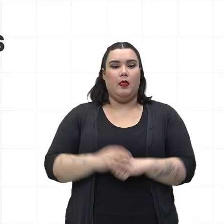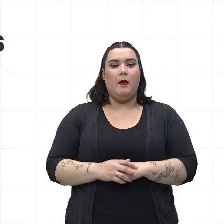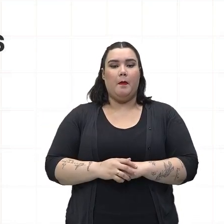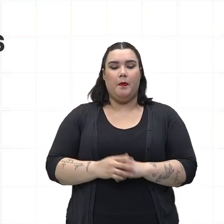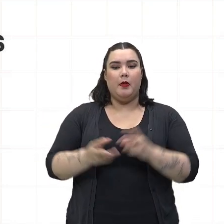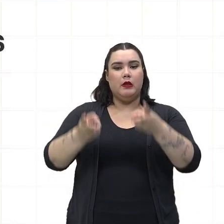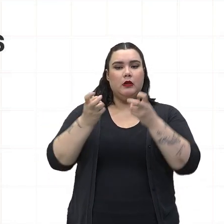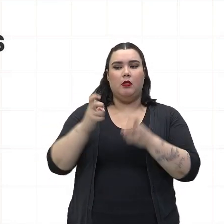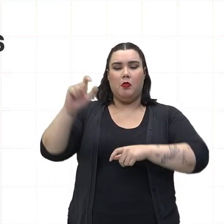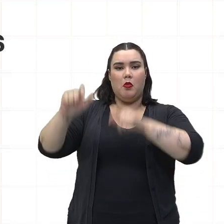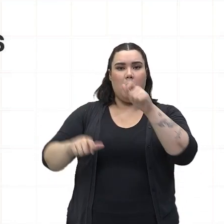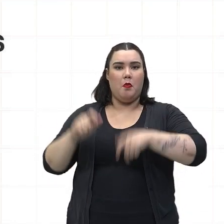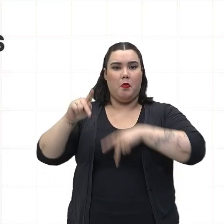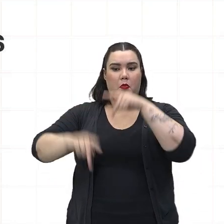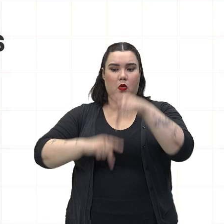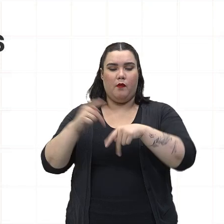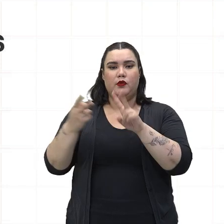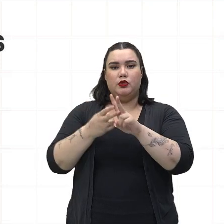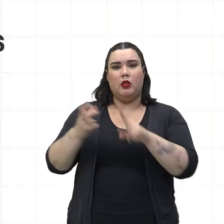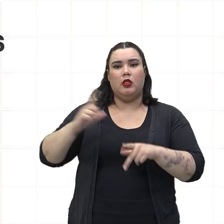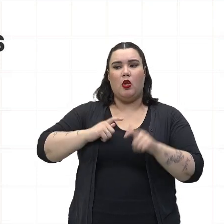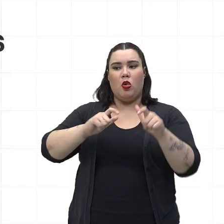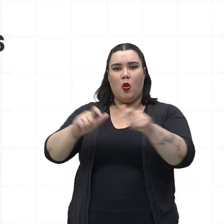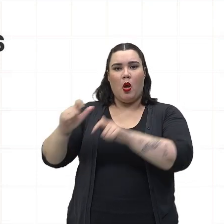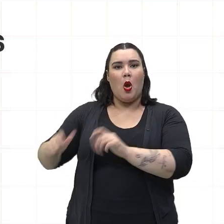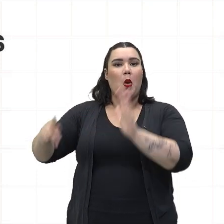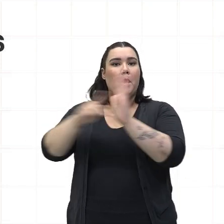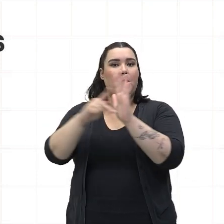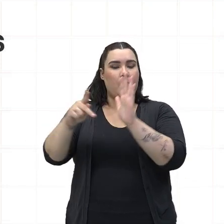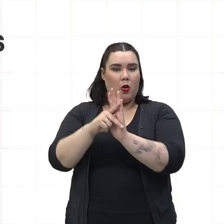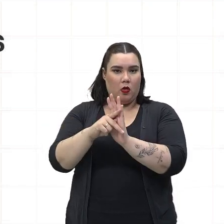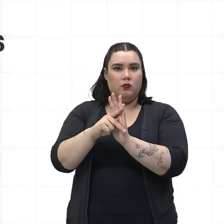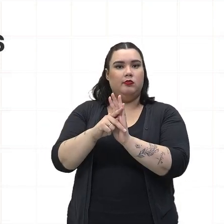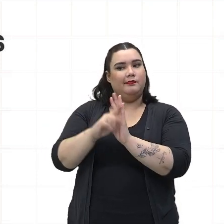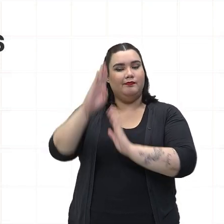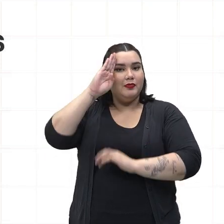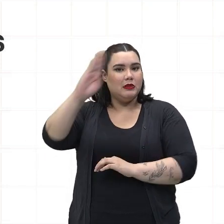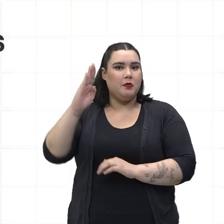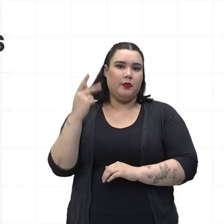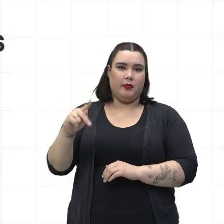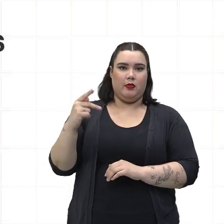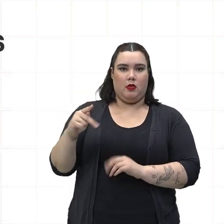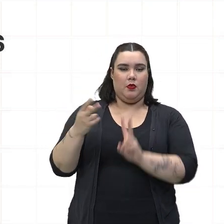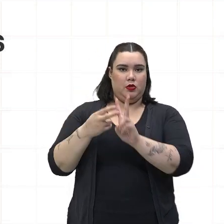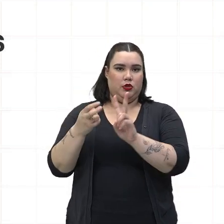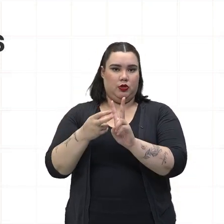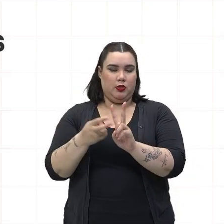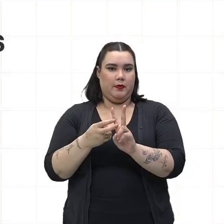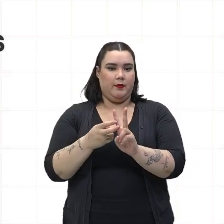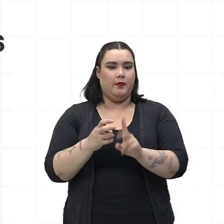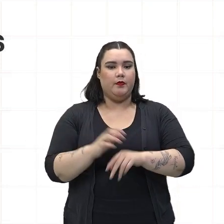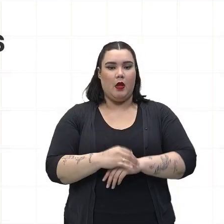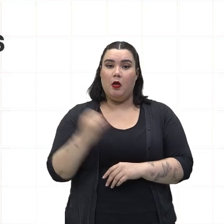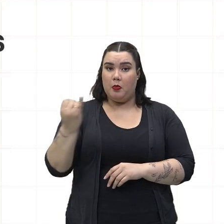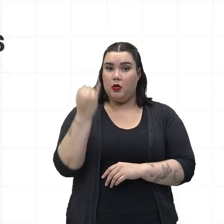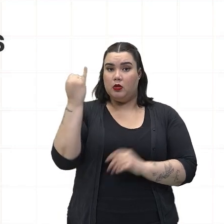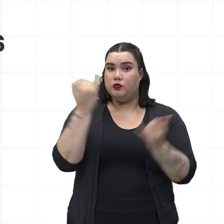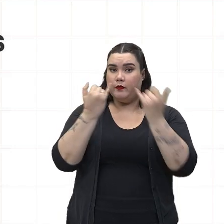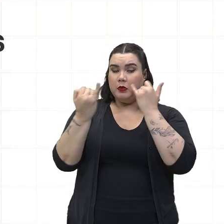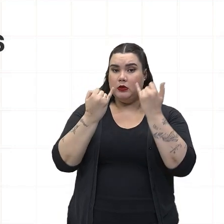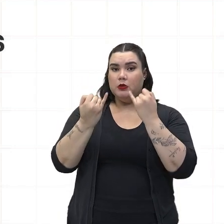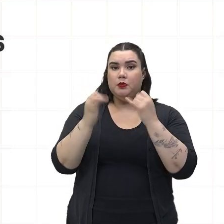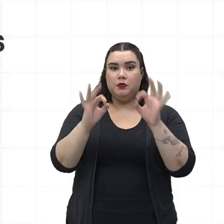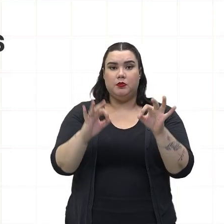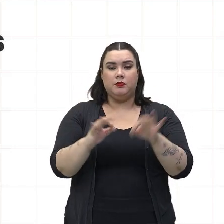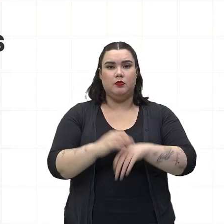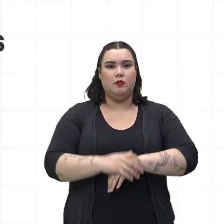suas terras como posse permanente e exclusiva deles. Isso aqui é importante, tá bom, gente? Porque muitas